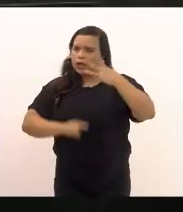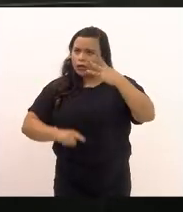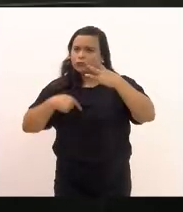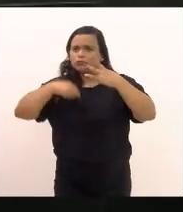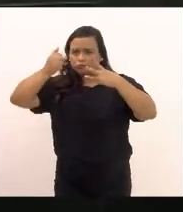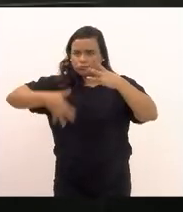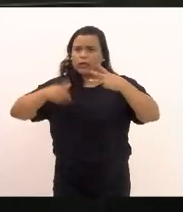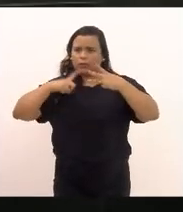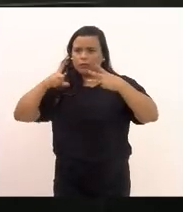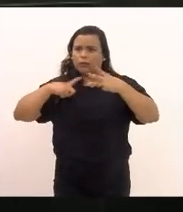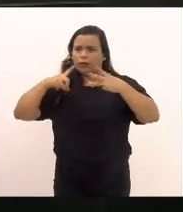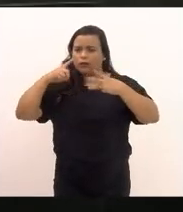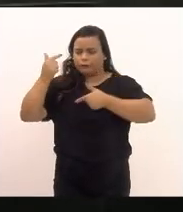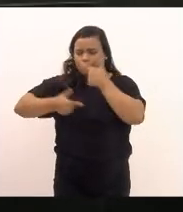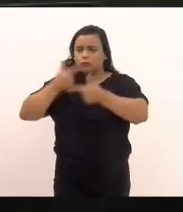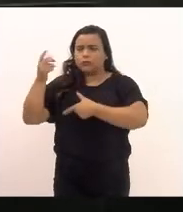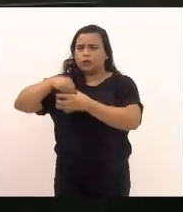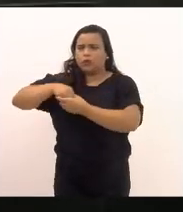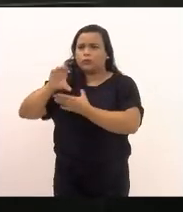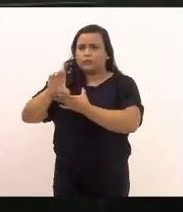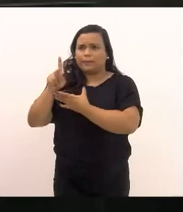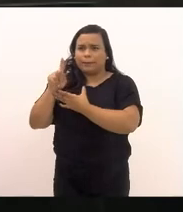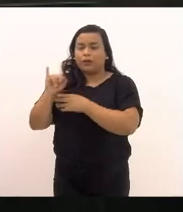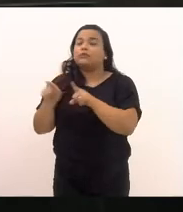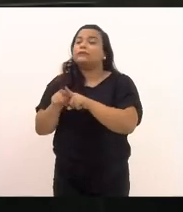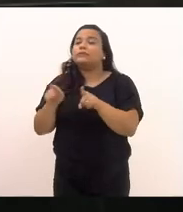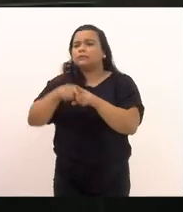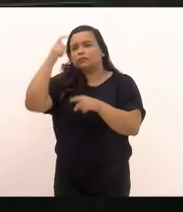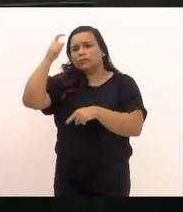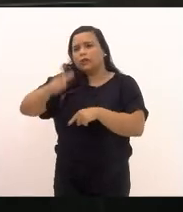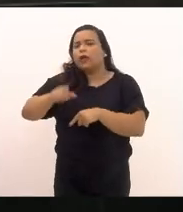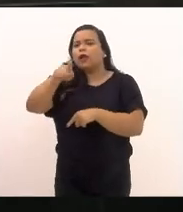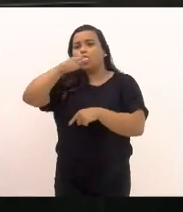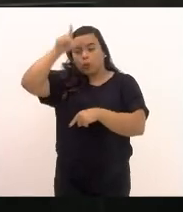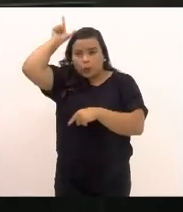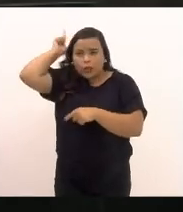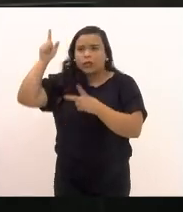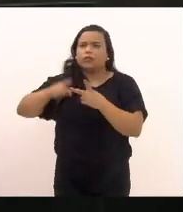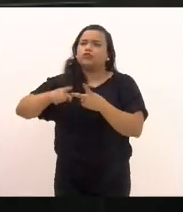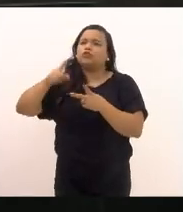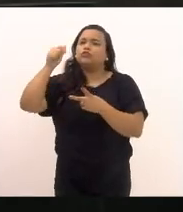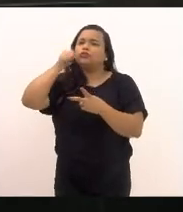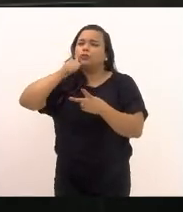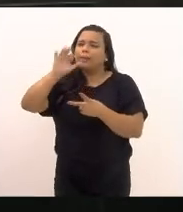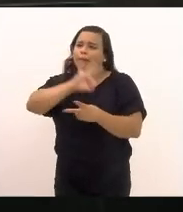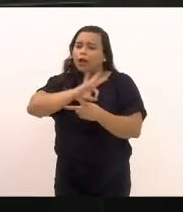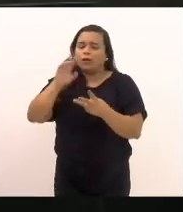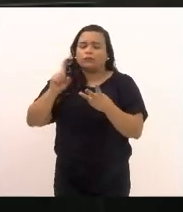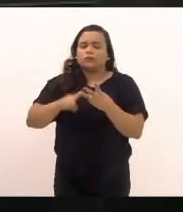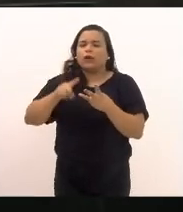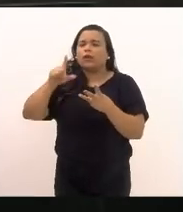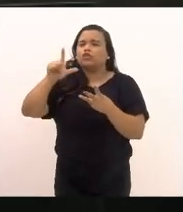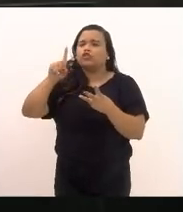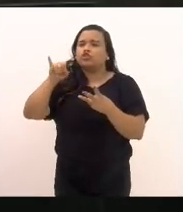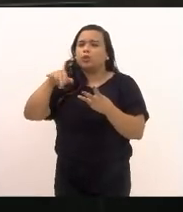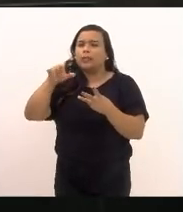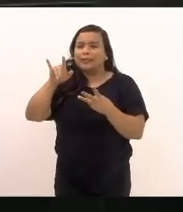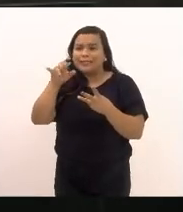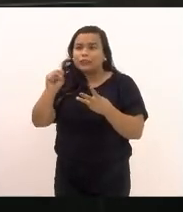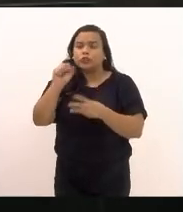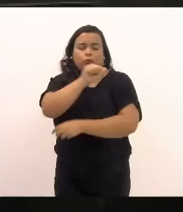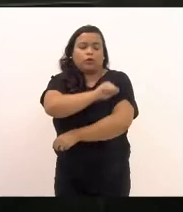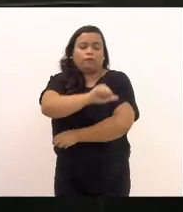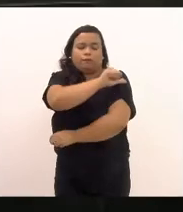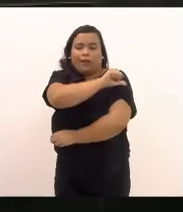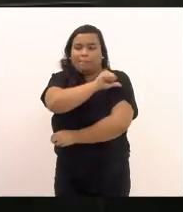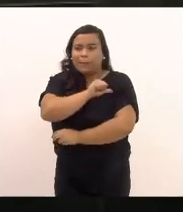CPI. São membros também o deputado Luiz Paulo, a deputada Marta Rocha, o deputado Dionísio Lins, a deputada enfermeira Rejane.